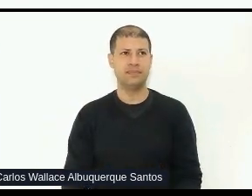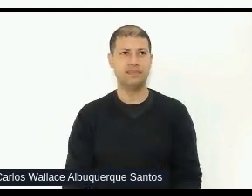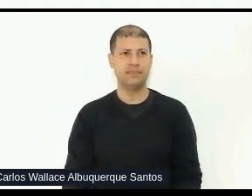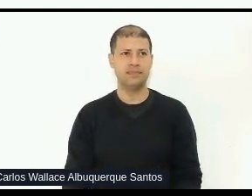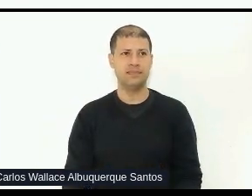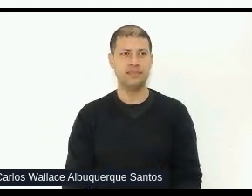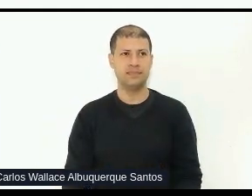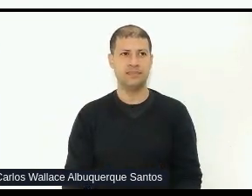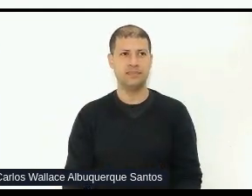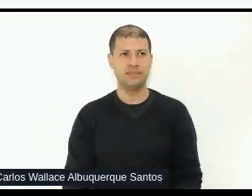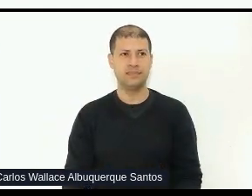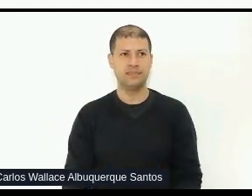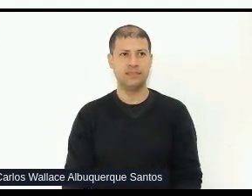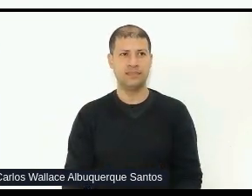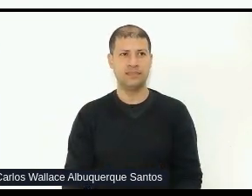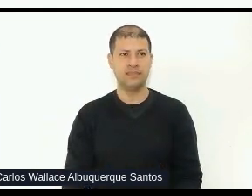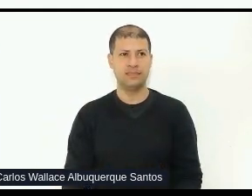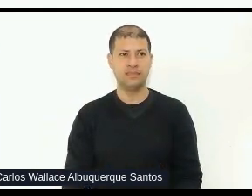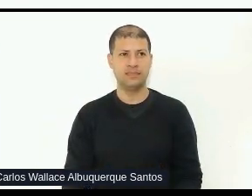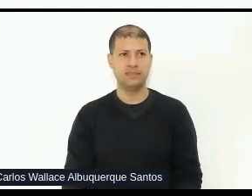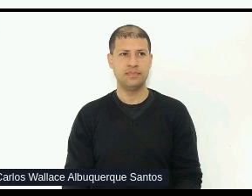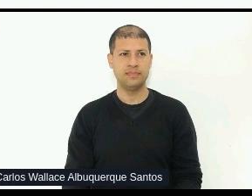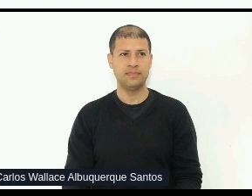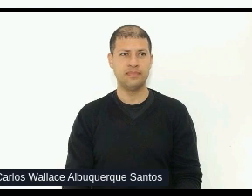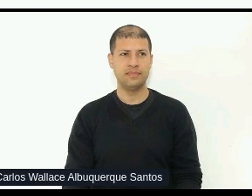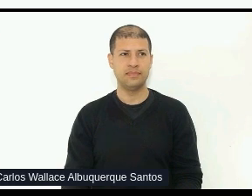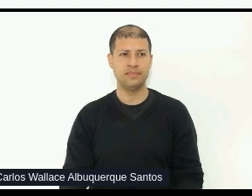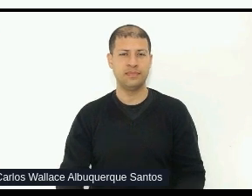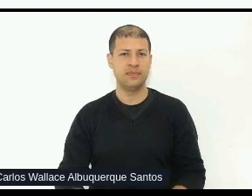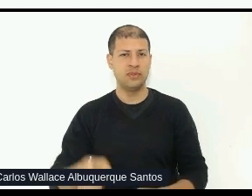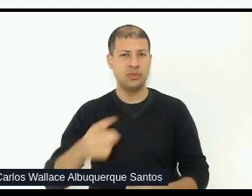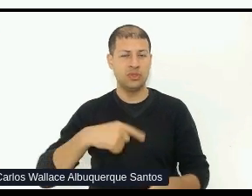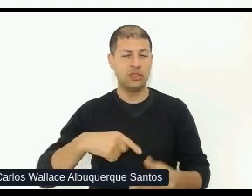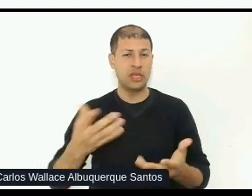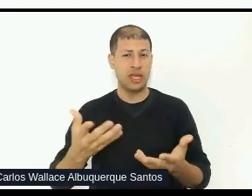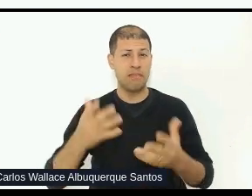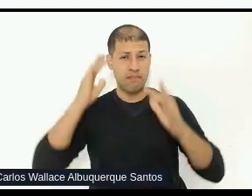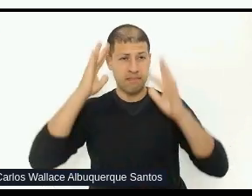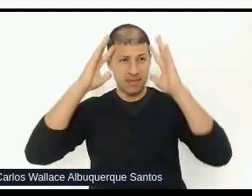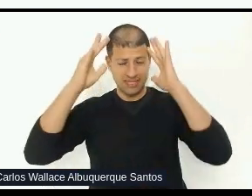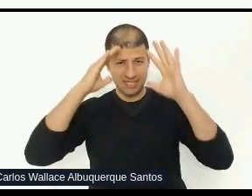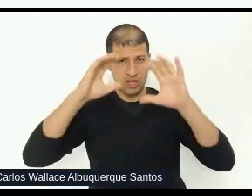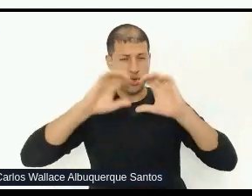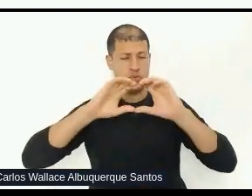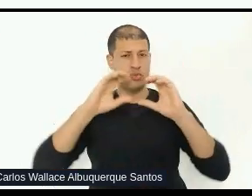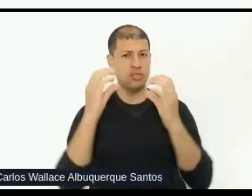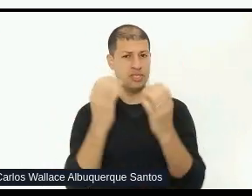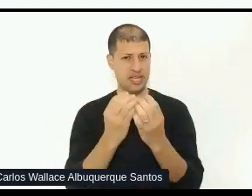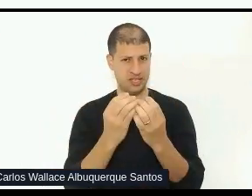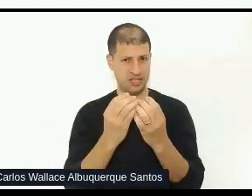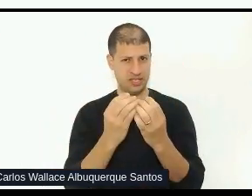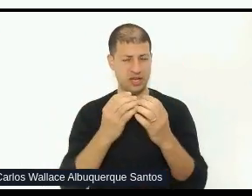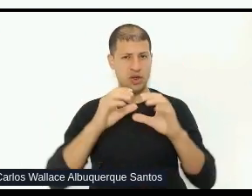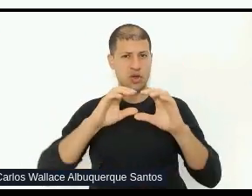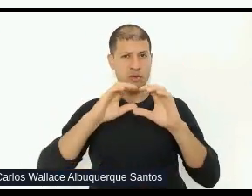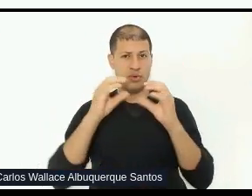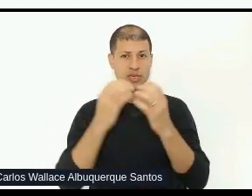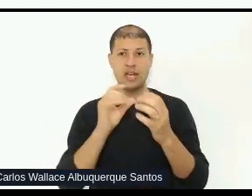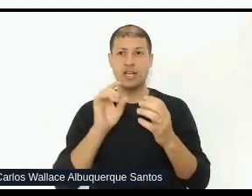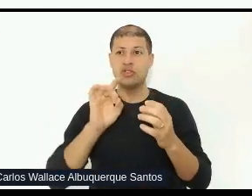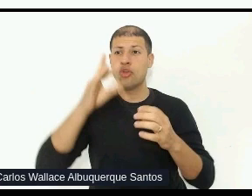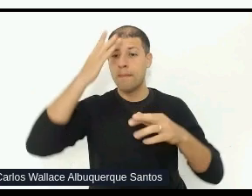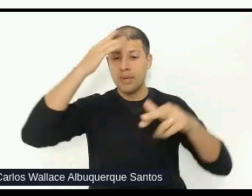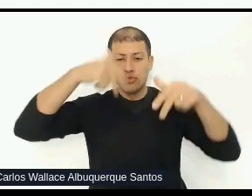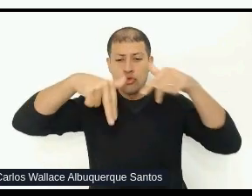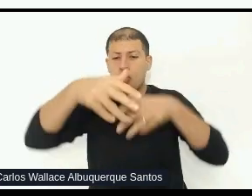A gente quer pensar com comunidade. E comunidade não é só um grupo de